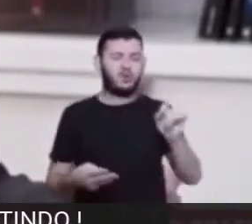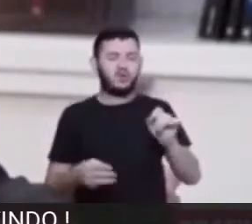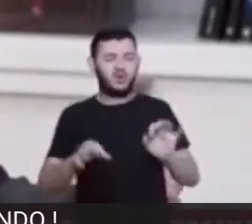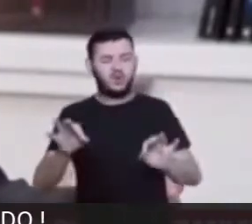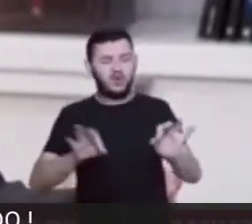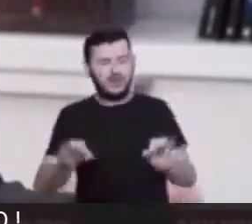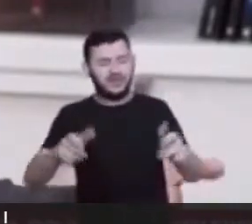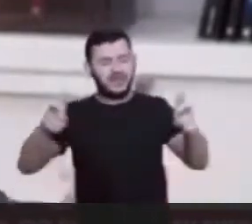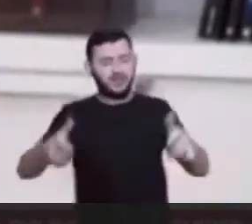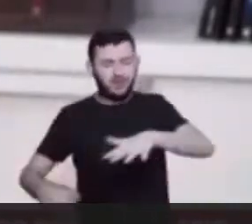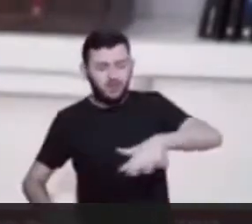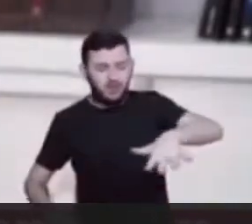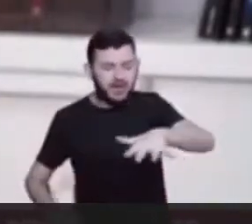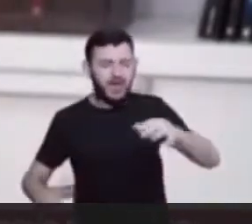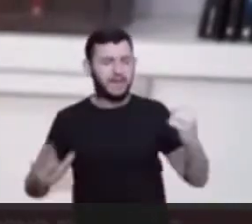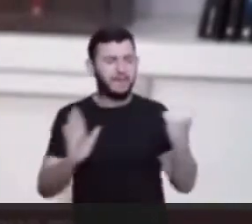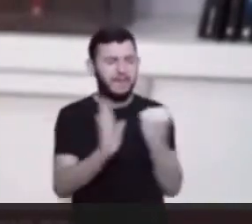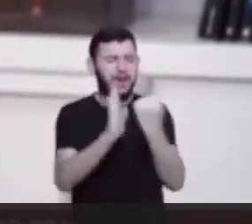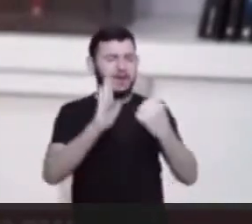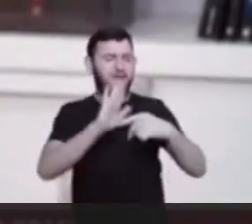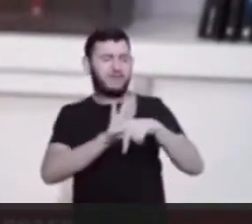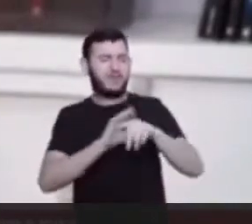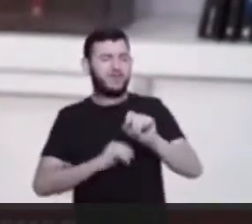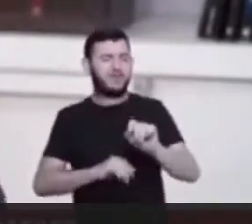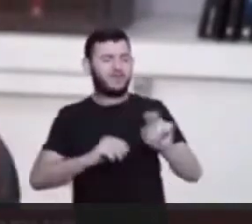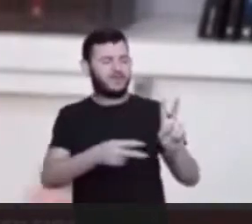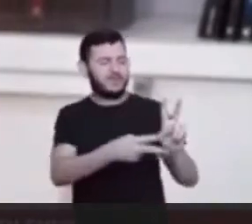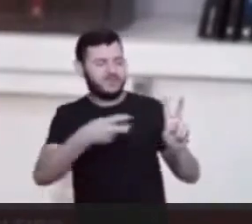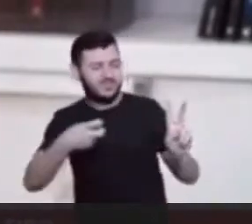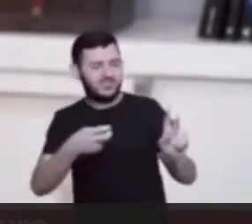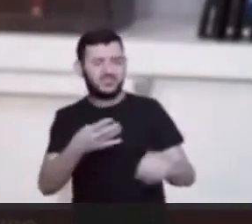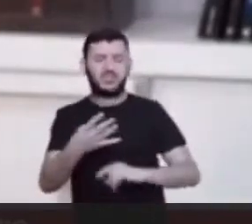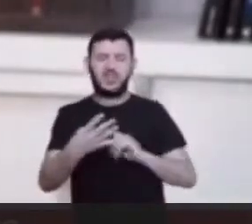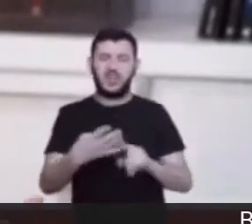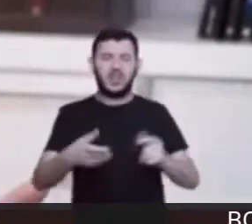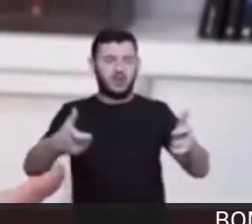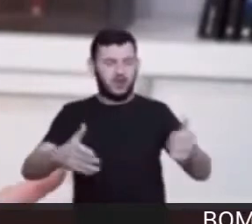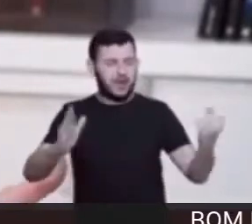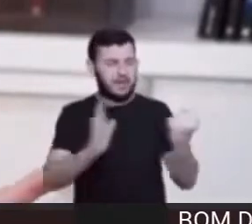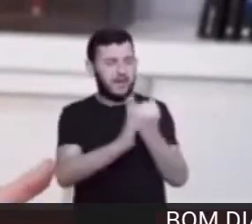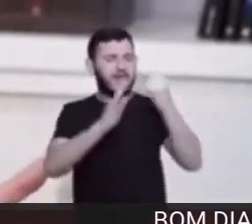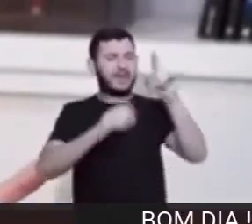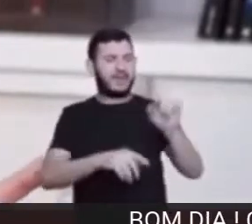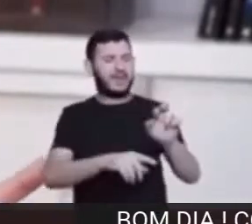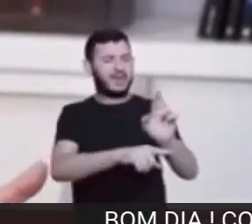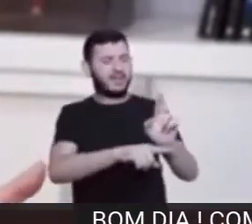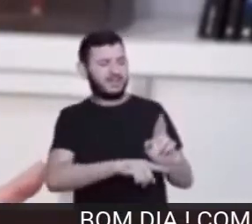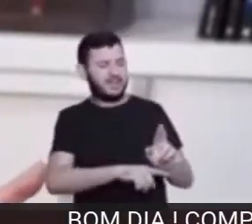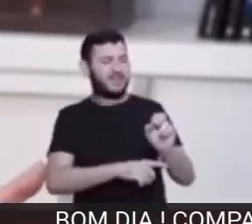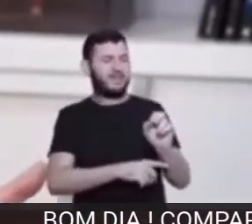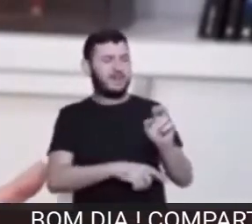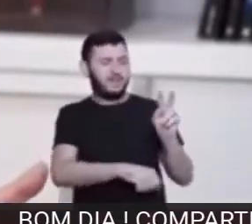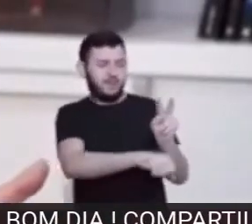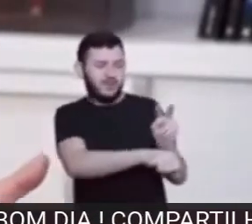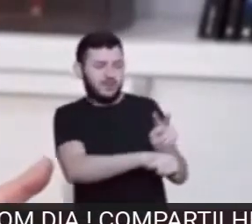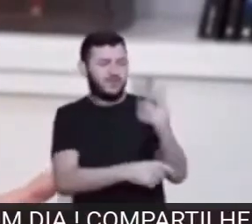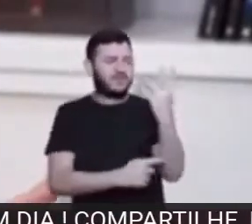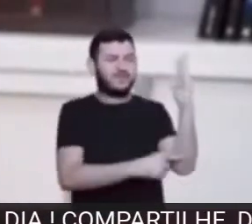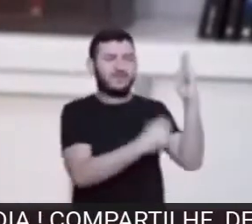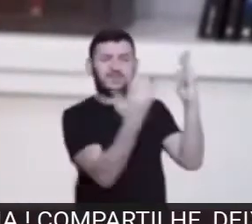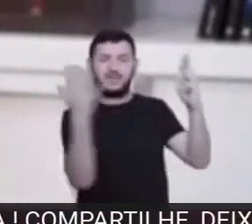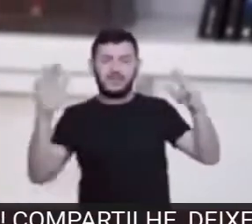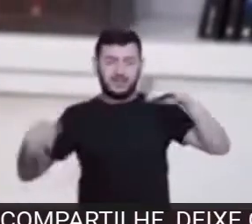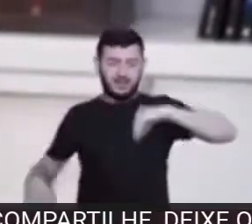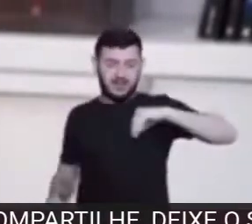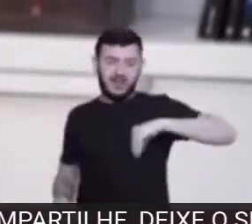áreas de reserva ambiental, eu poderia ter aumentado mais o salário. Sabe, tudo isso poderia ter feito mais. Poderia mesmo e não